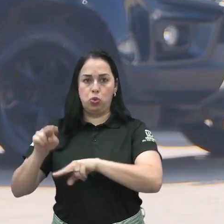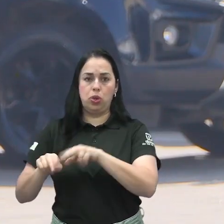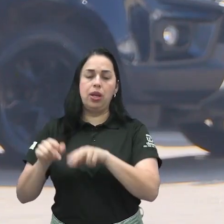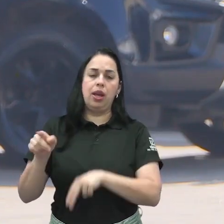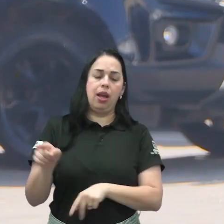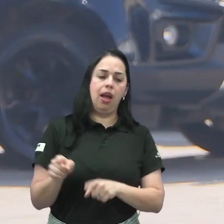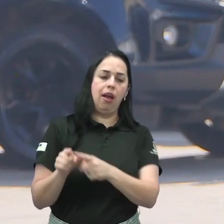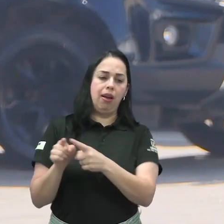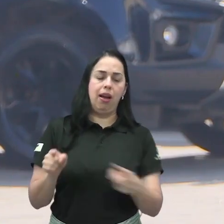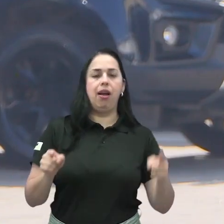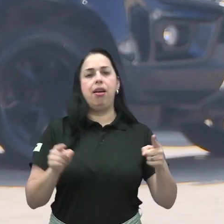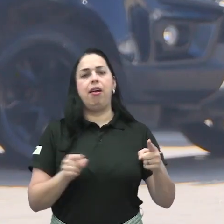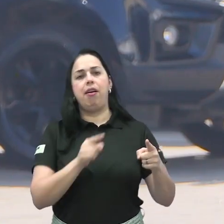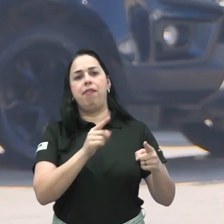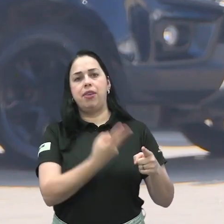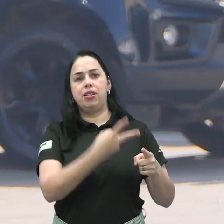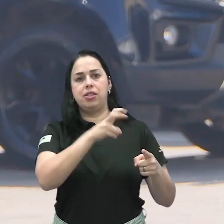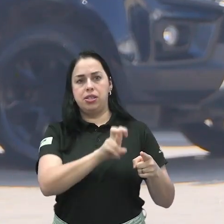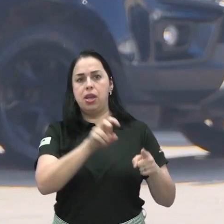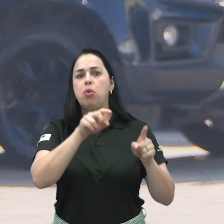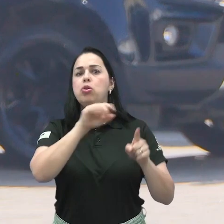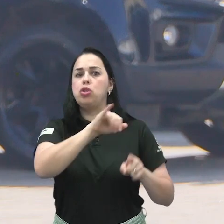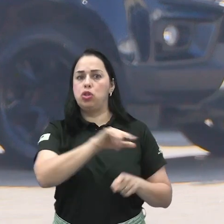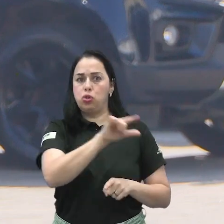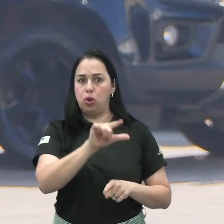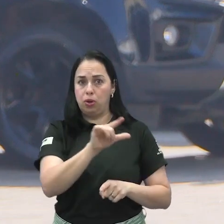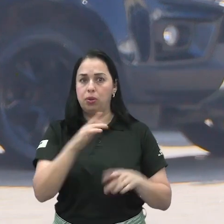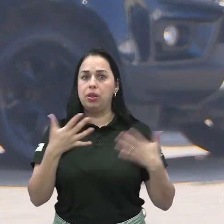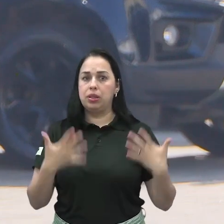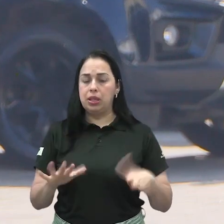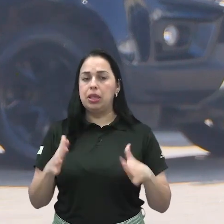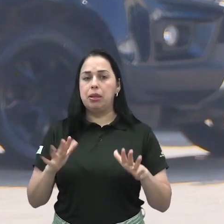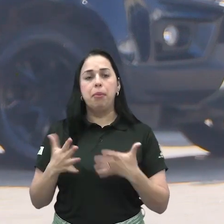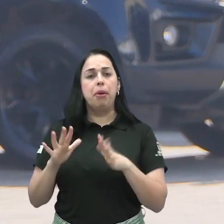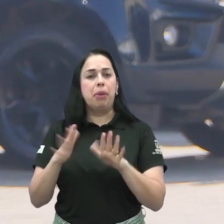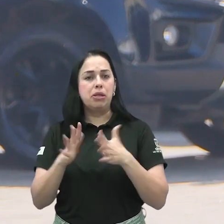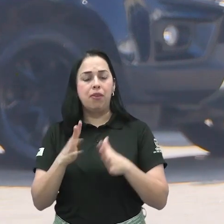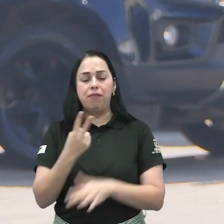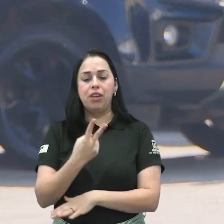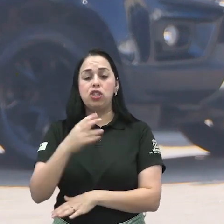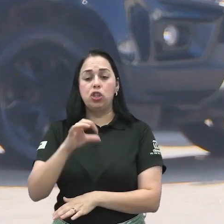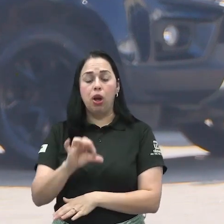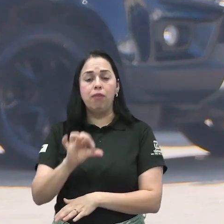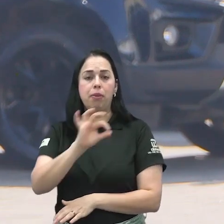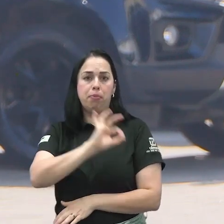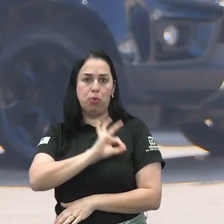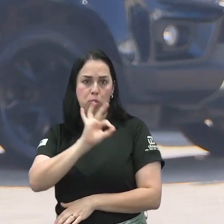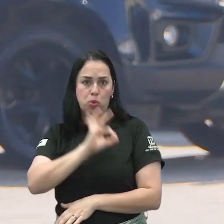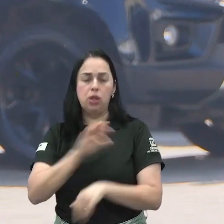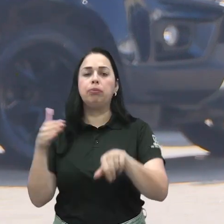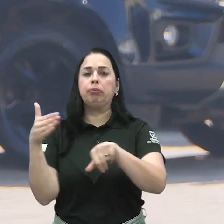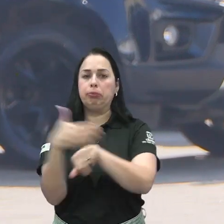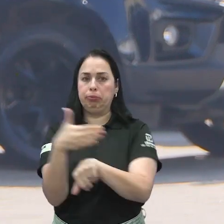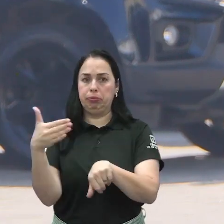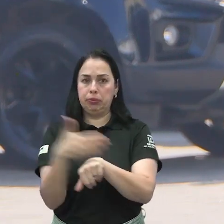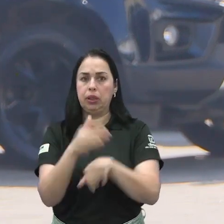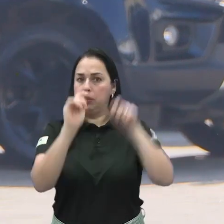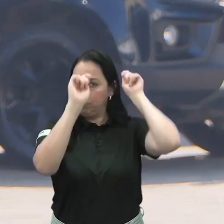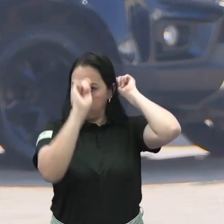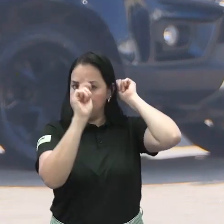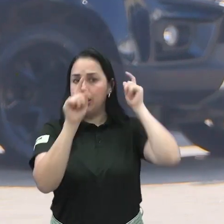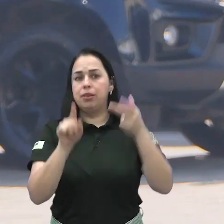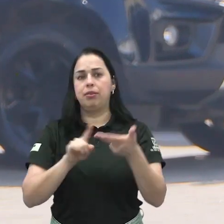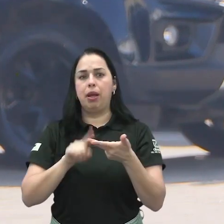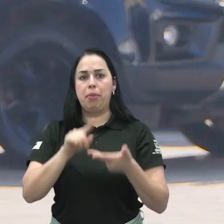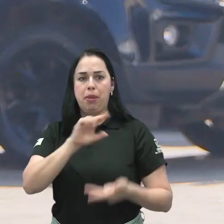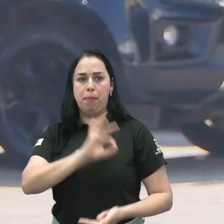25 de julho, no Centro de Instrução Especializada e Pesquisa Policial, e contou com 29 agentes da segurança pública, entre policiais militares,